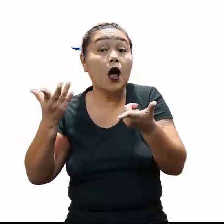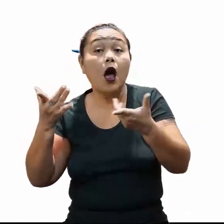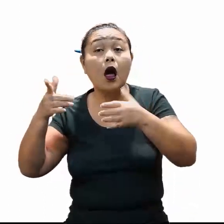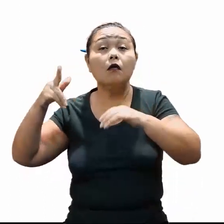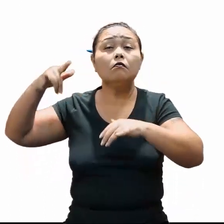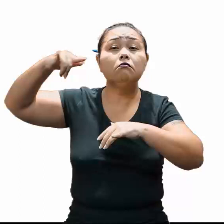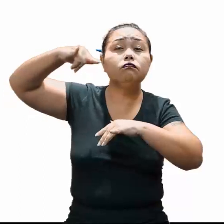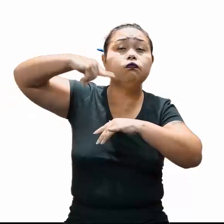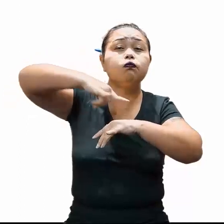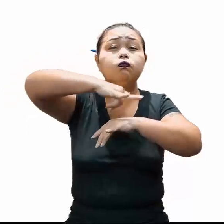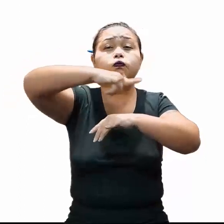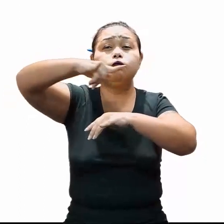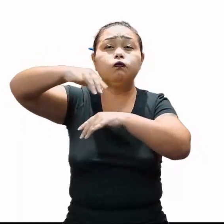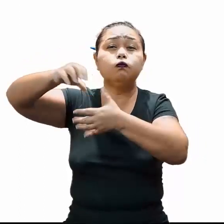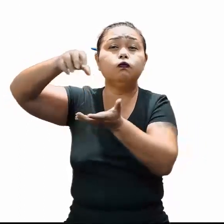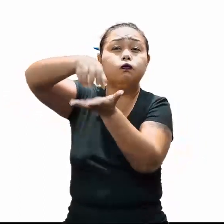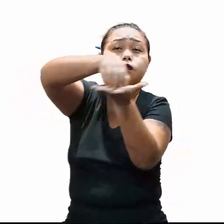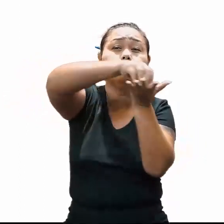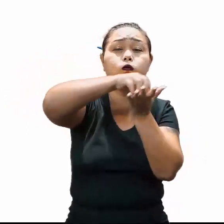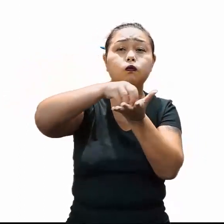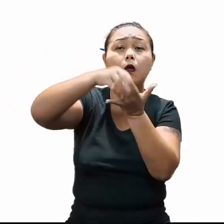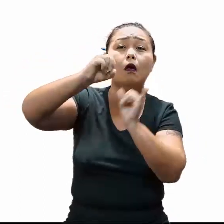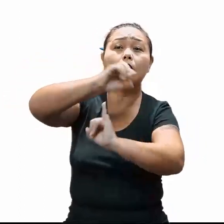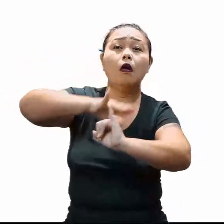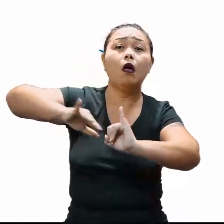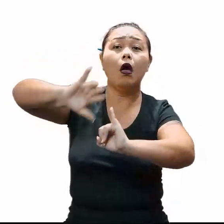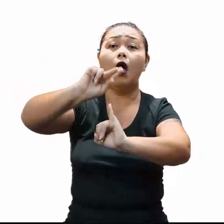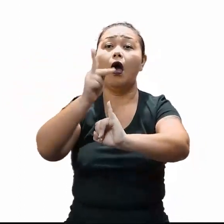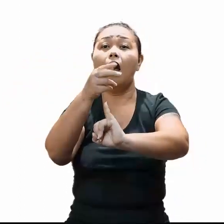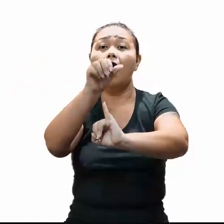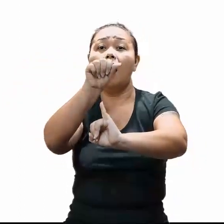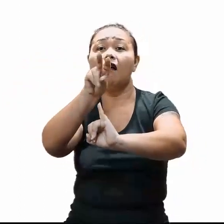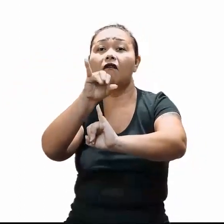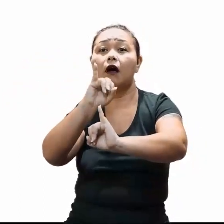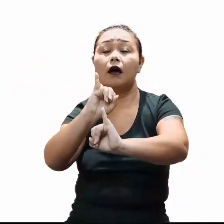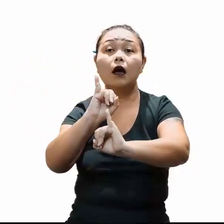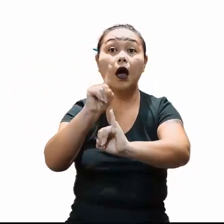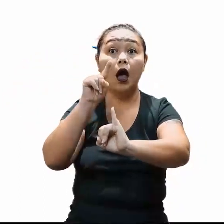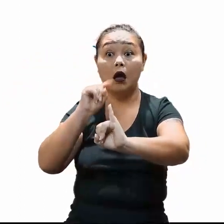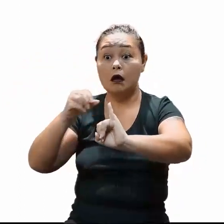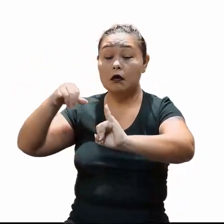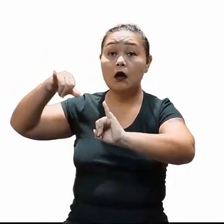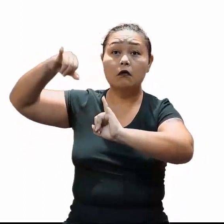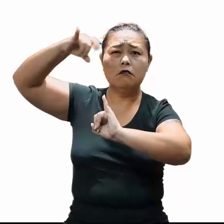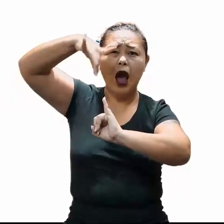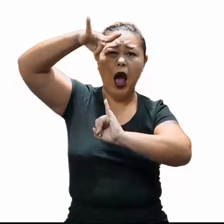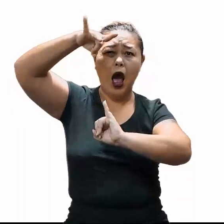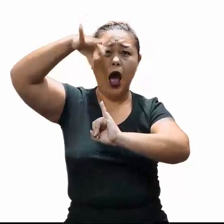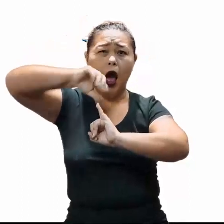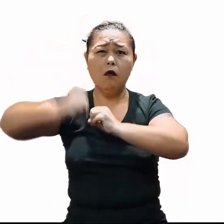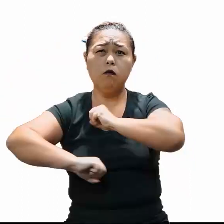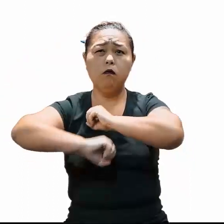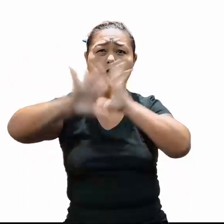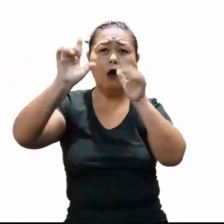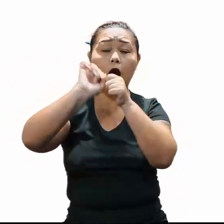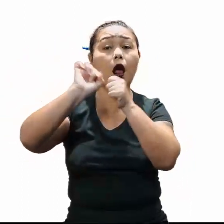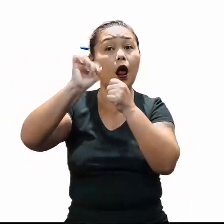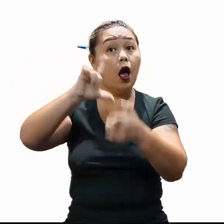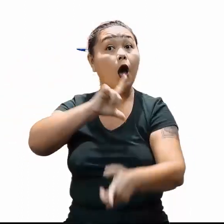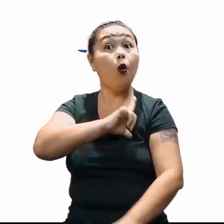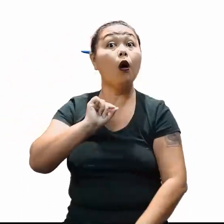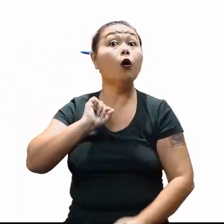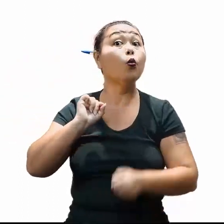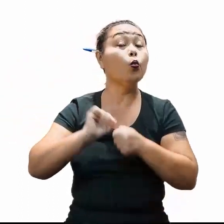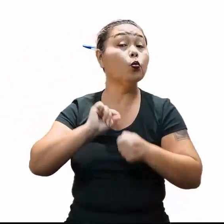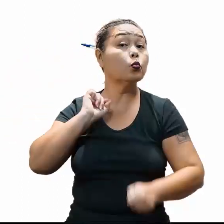e atacam a base norte-americana de Pearl Harbor, no Havaí. E esse ataque da base norte-americana de Pearl Harbor vai